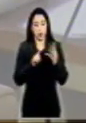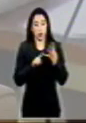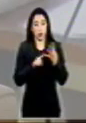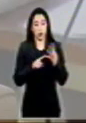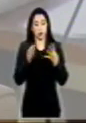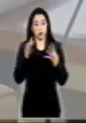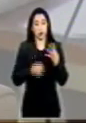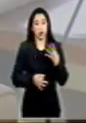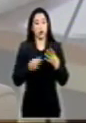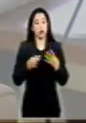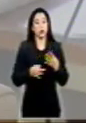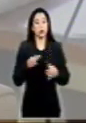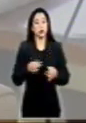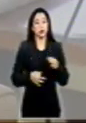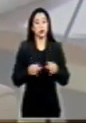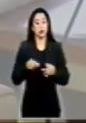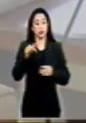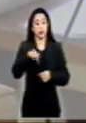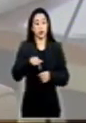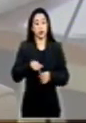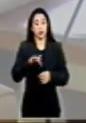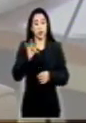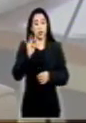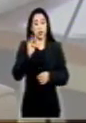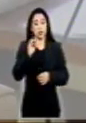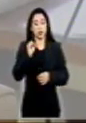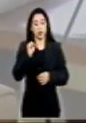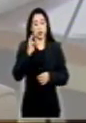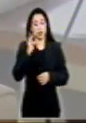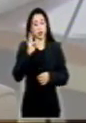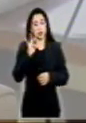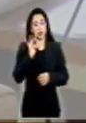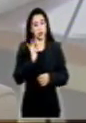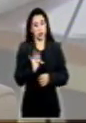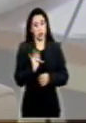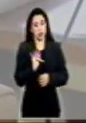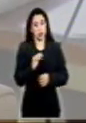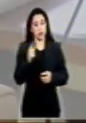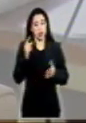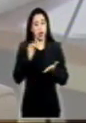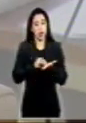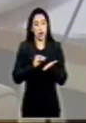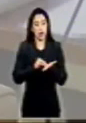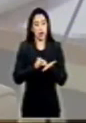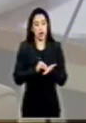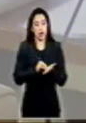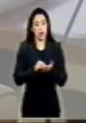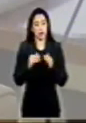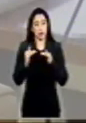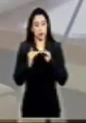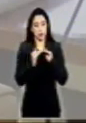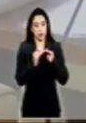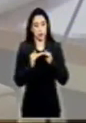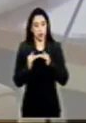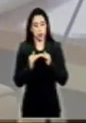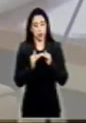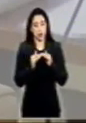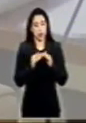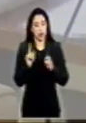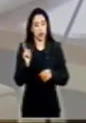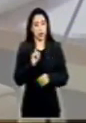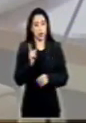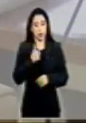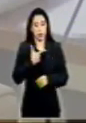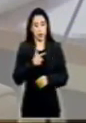jurisprudência desse Supremo Tribunal Federal, essa irregularidade, ainda que ensejasse nulidade, não alcança agentes